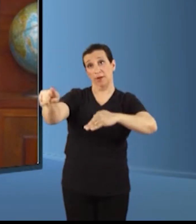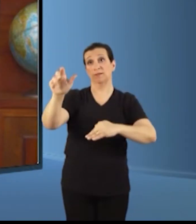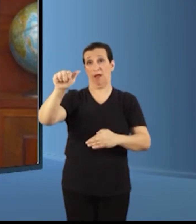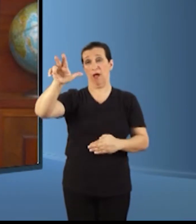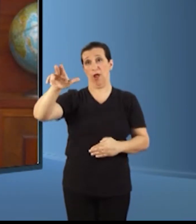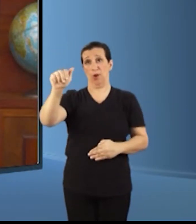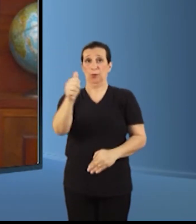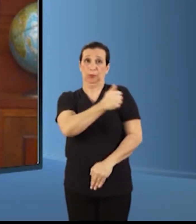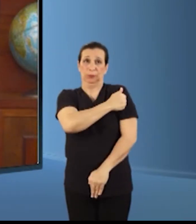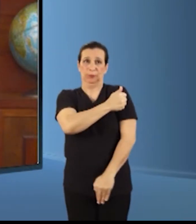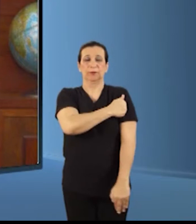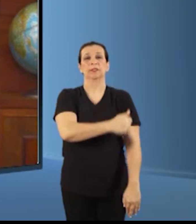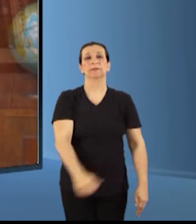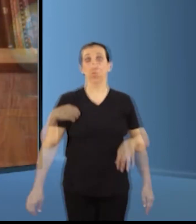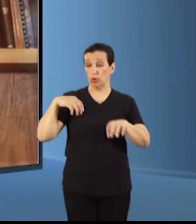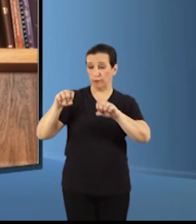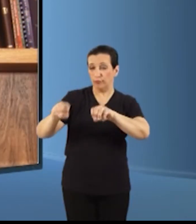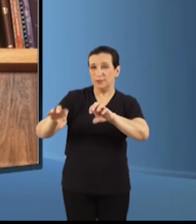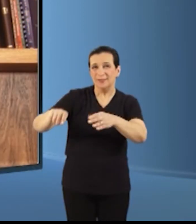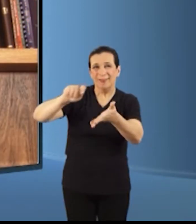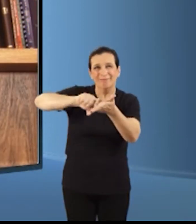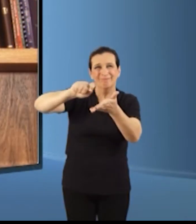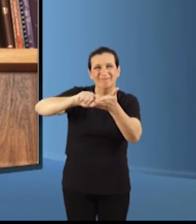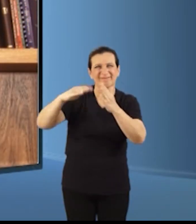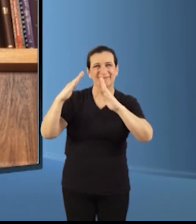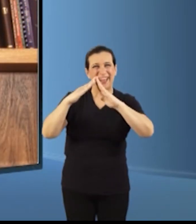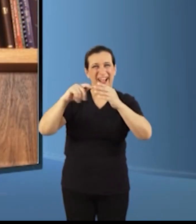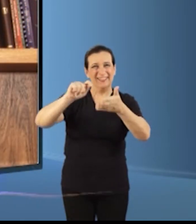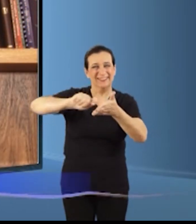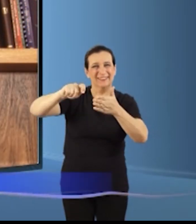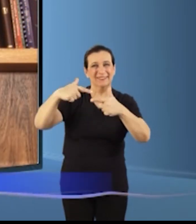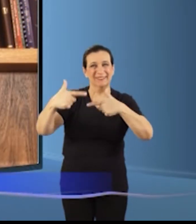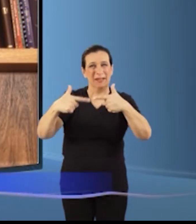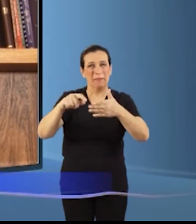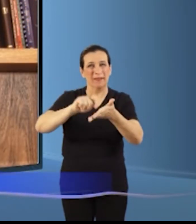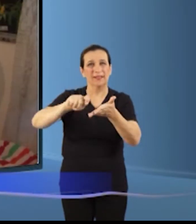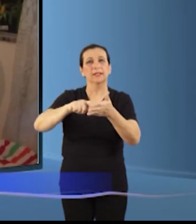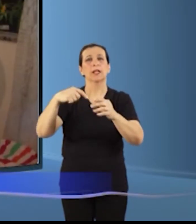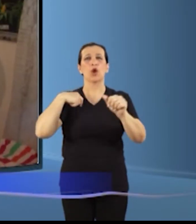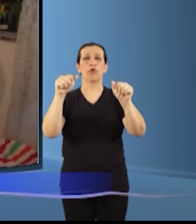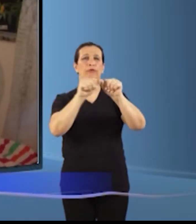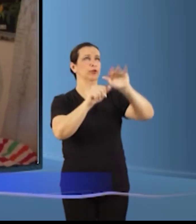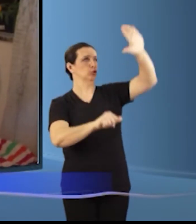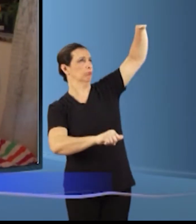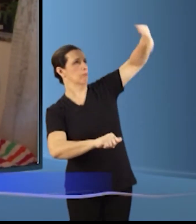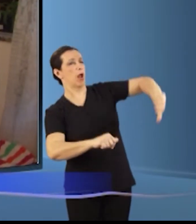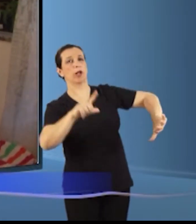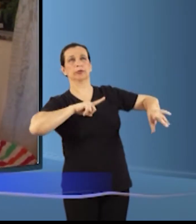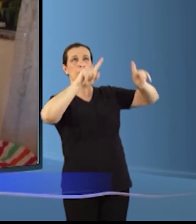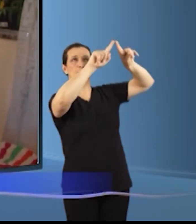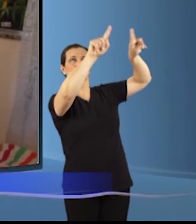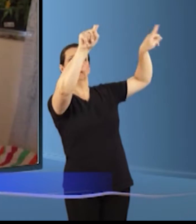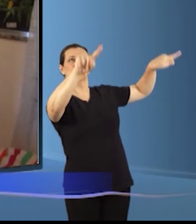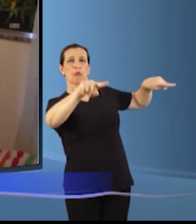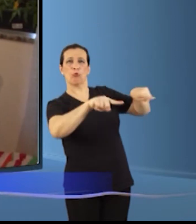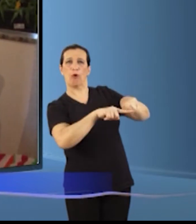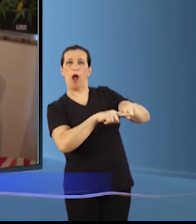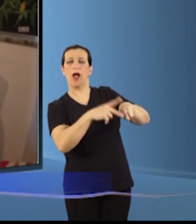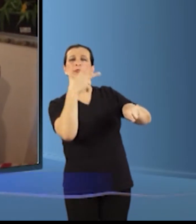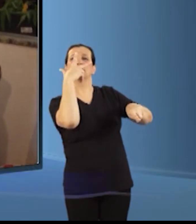garantem, assim, o desenvolvimento da aluna. Quando eu vou ensinar o dever de casa para ela, em casa até fiz uma parede, tem um